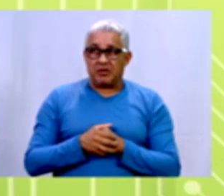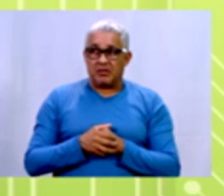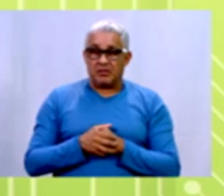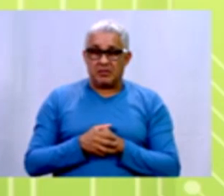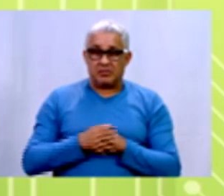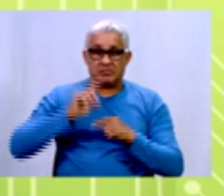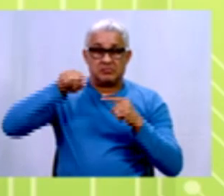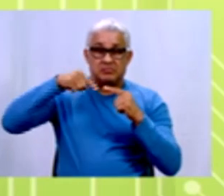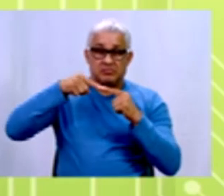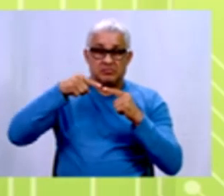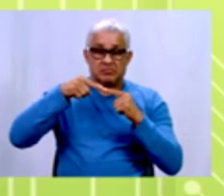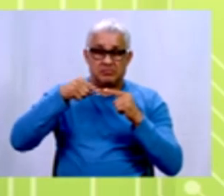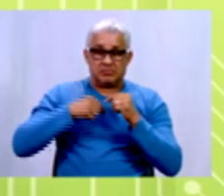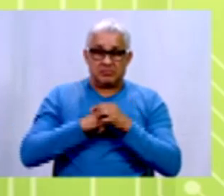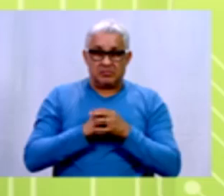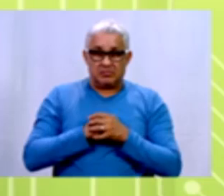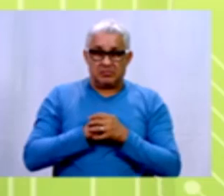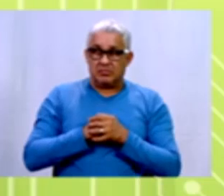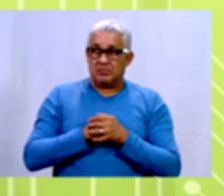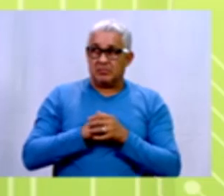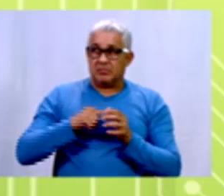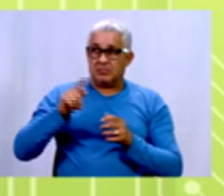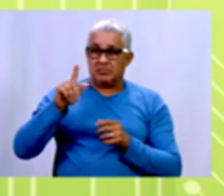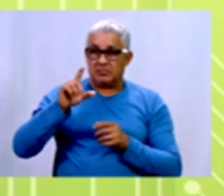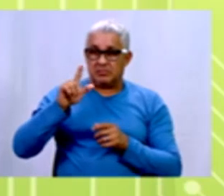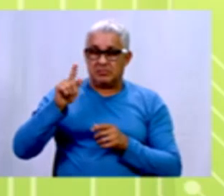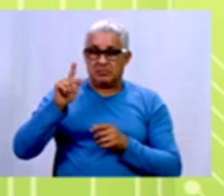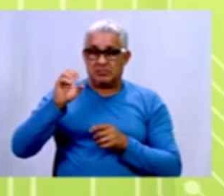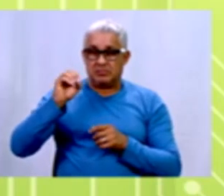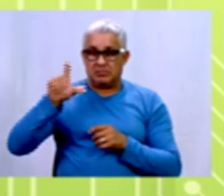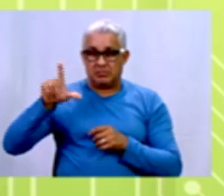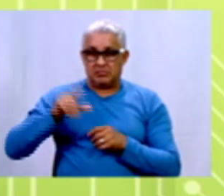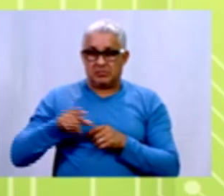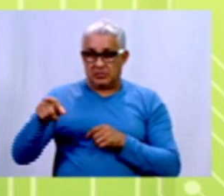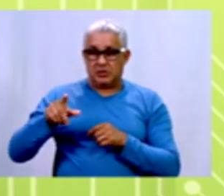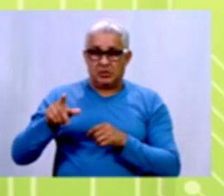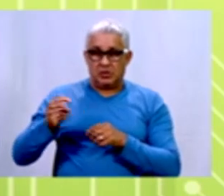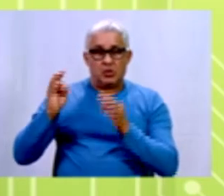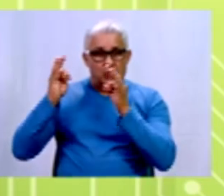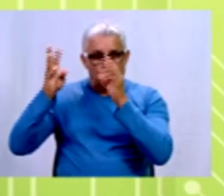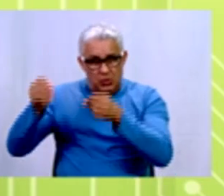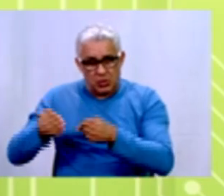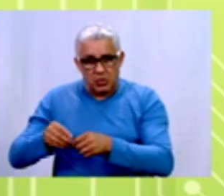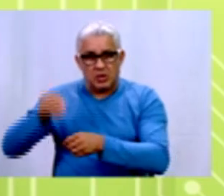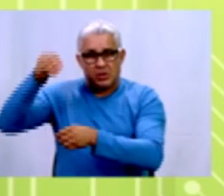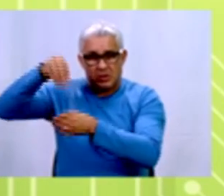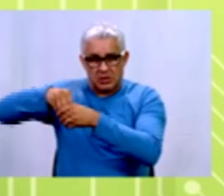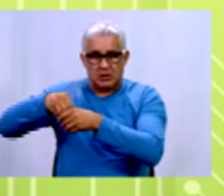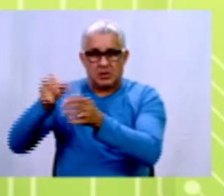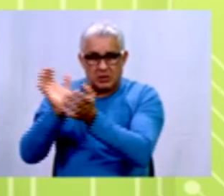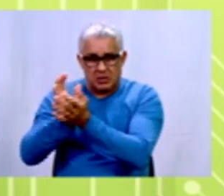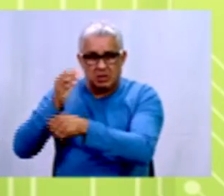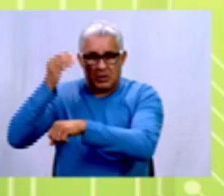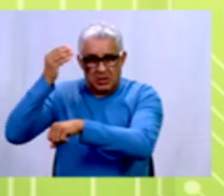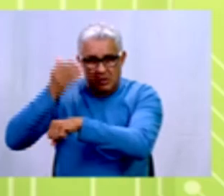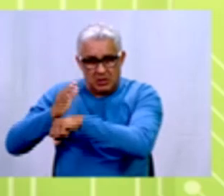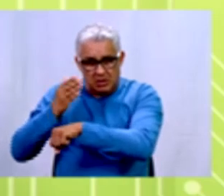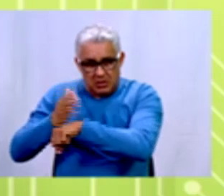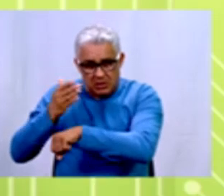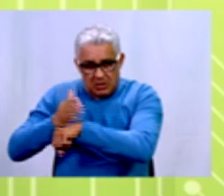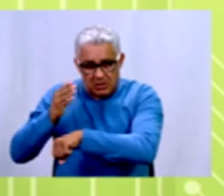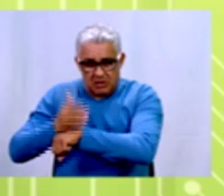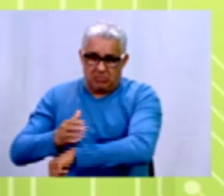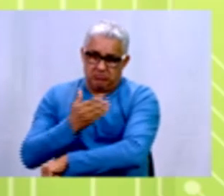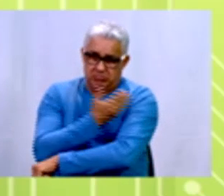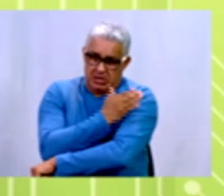como objetivo é o gol, todos os jogadores, baseado em treino, né, já estão treinados